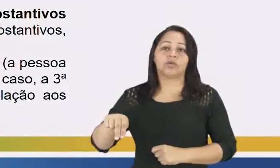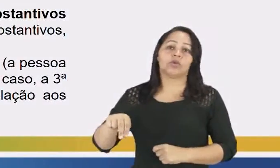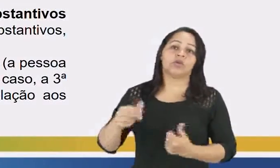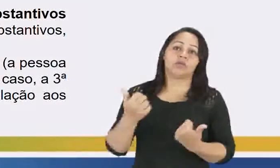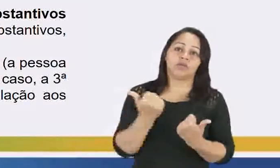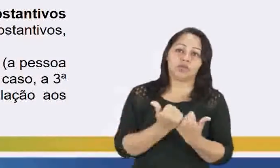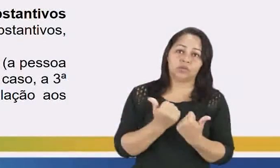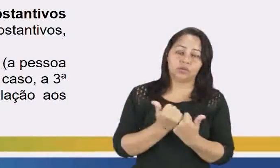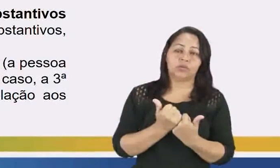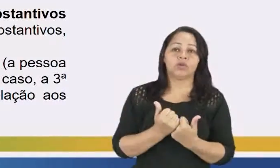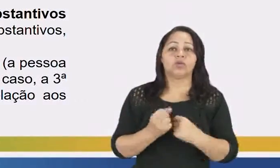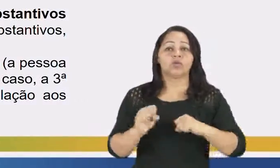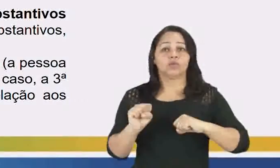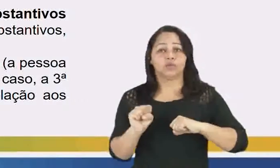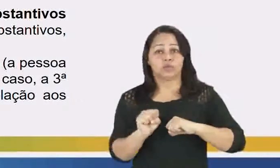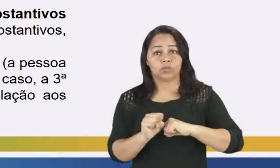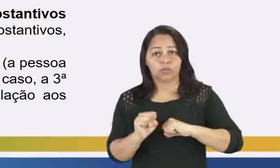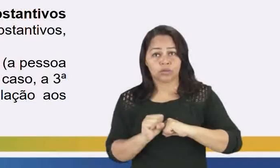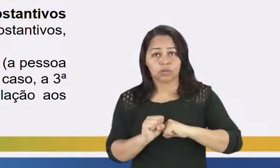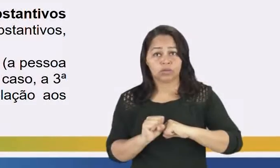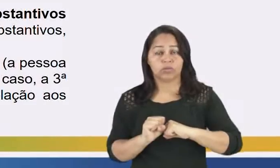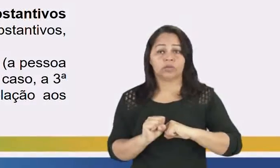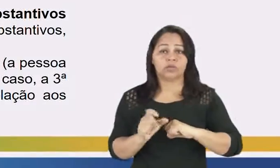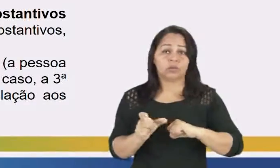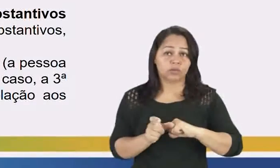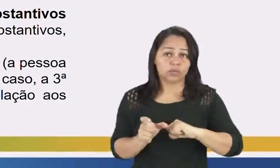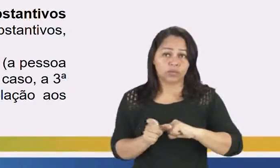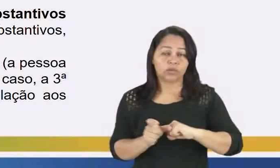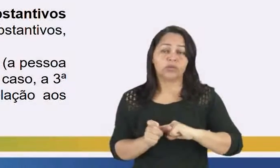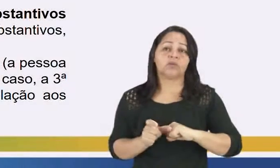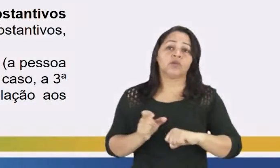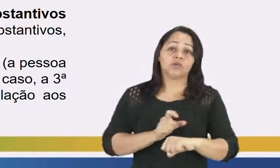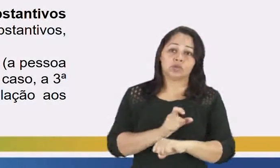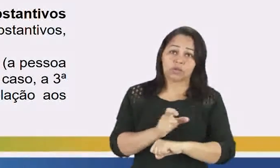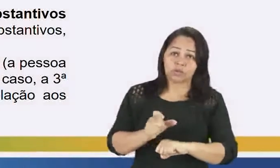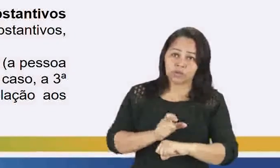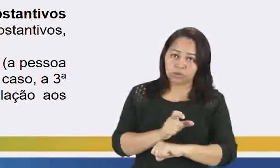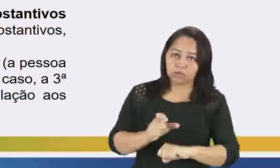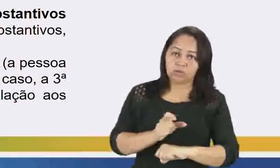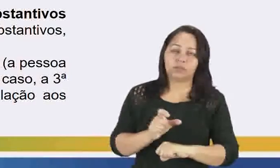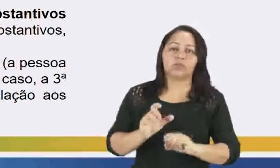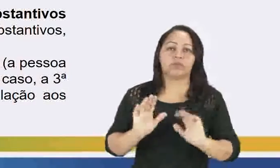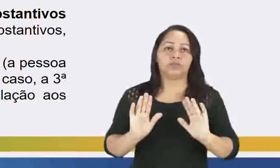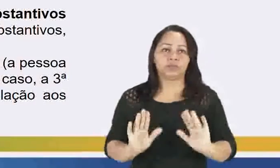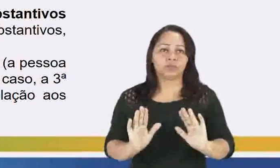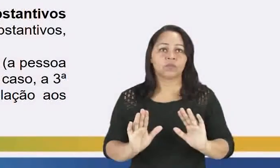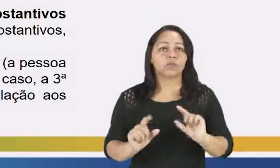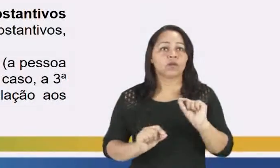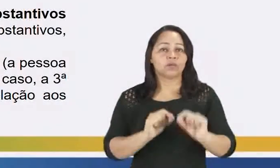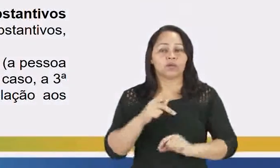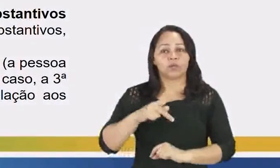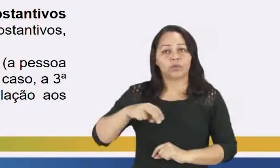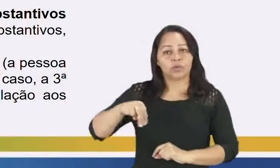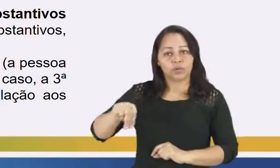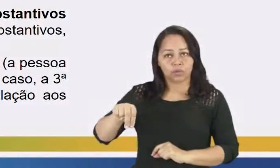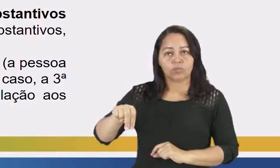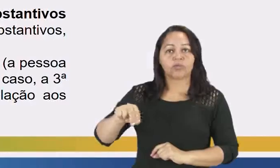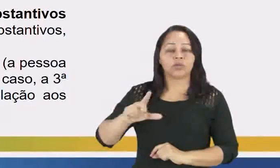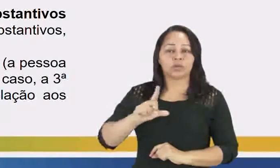determina os substantivos indicando a pessoa do discurso. Nós vemos aqui que a palavra pronome já tem